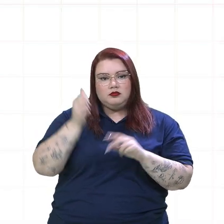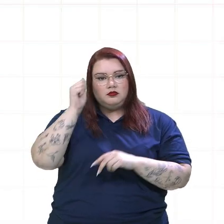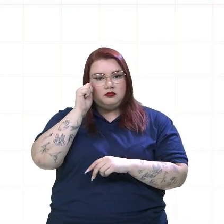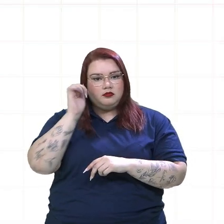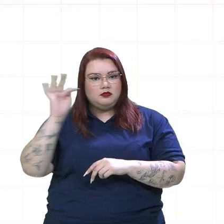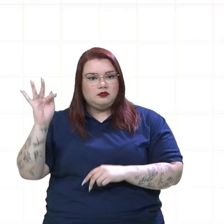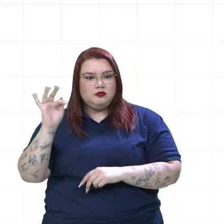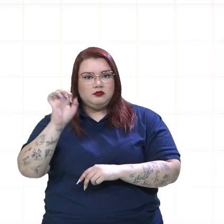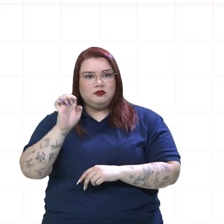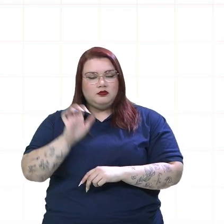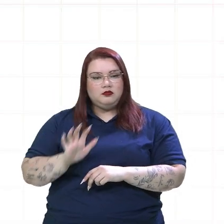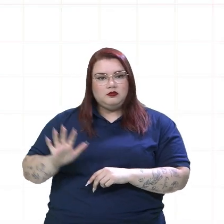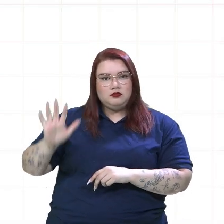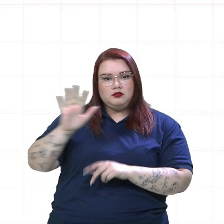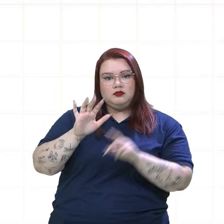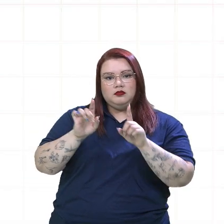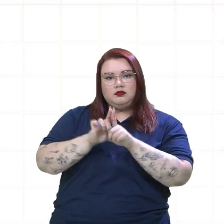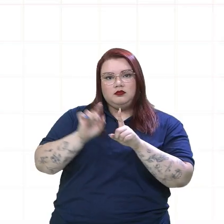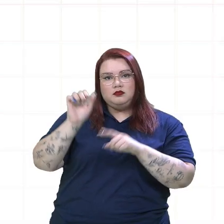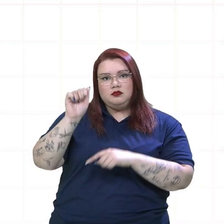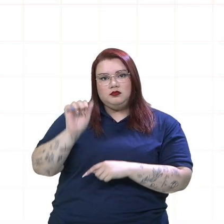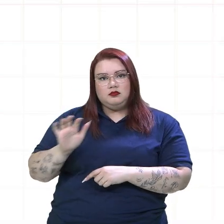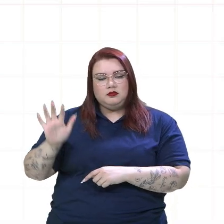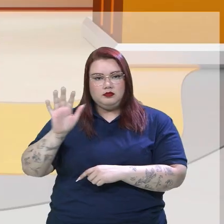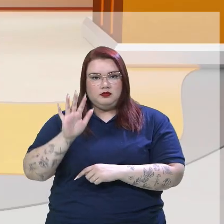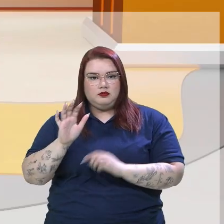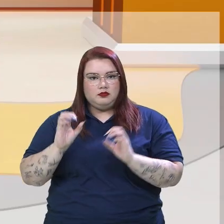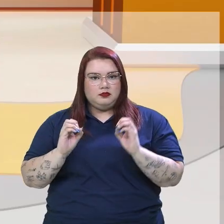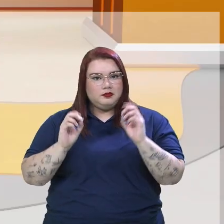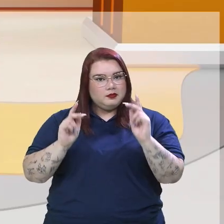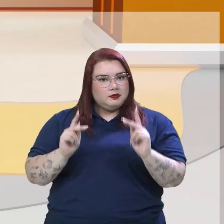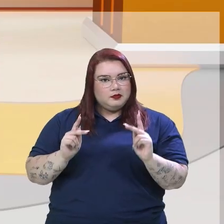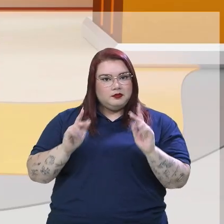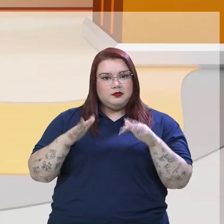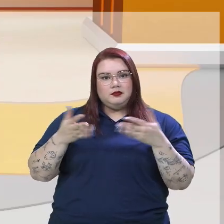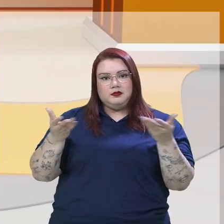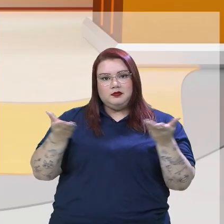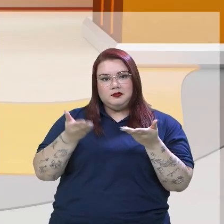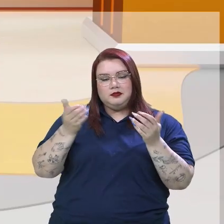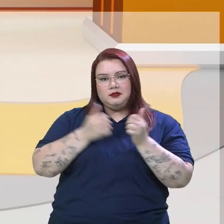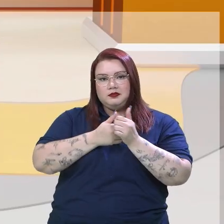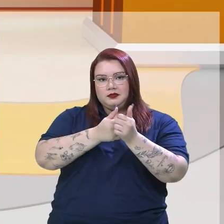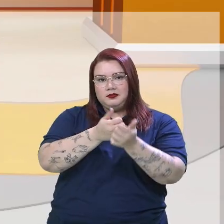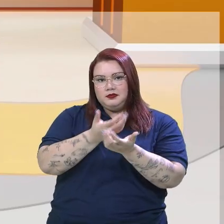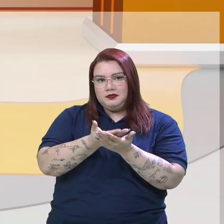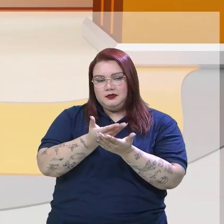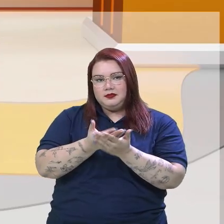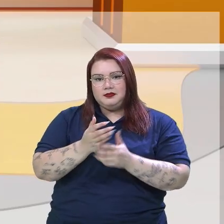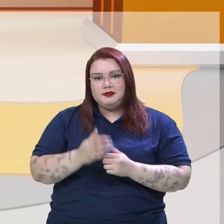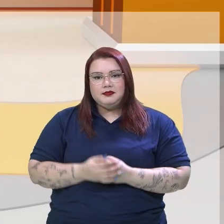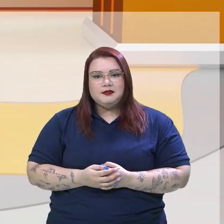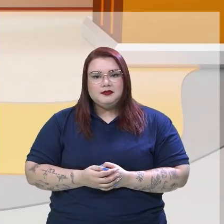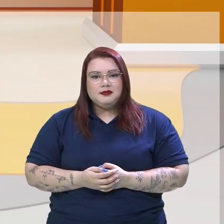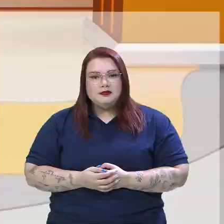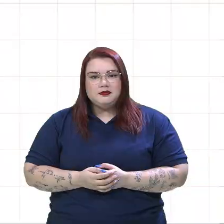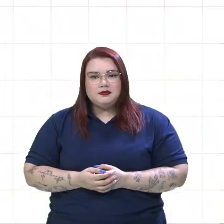indígena, africana, europeia e asiática. Então, acompanhem comigo esta aula.